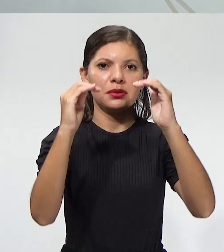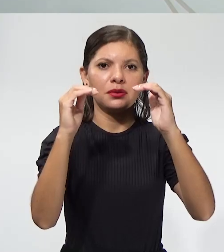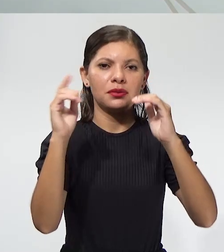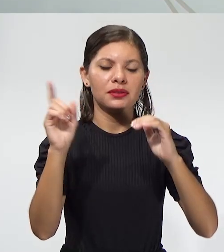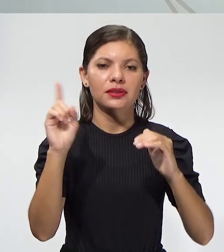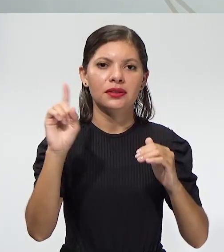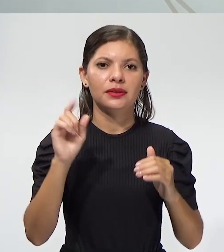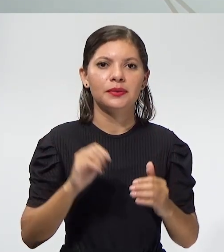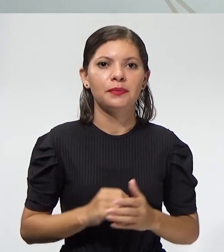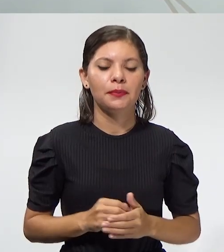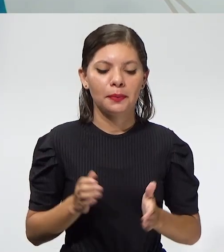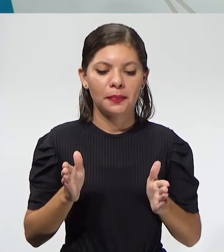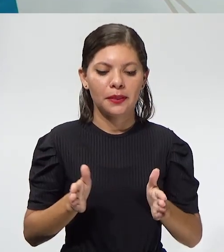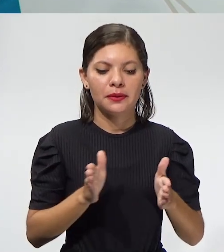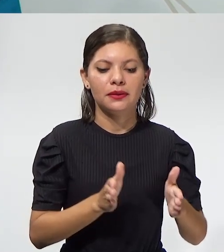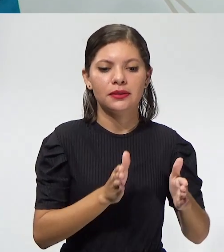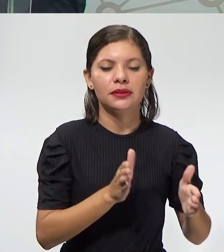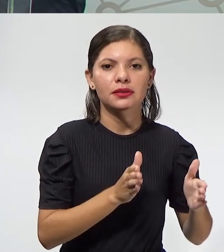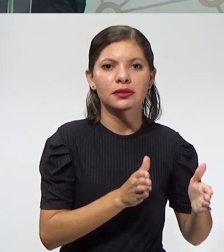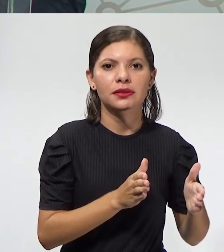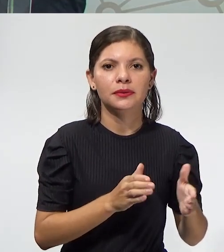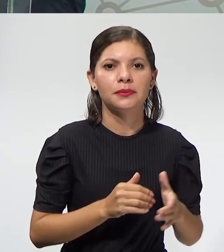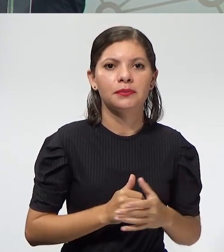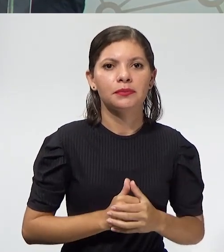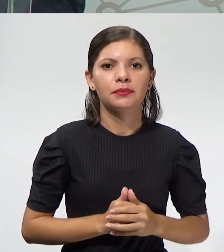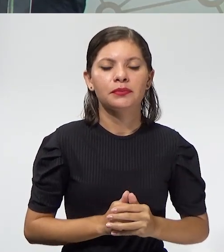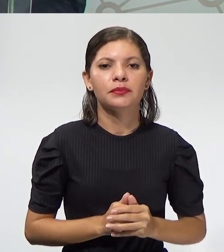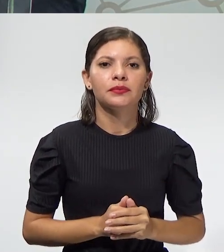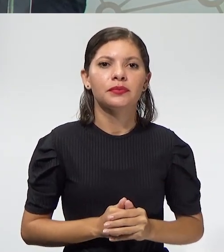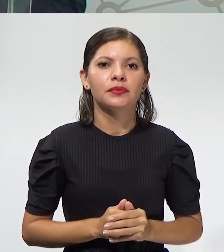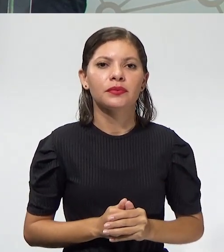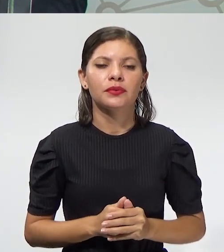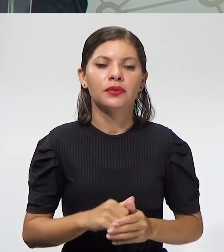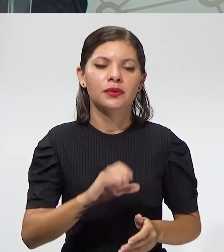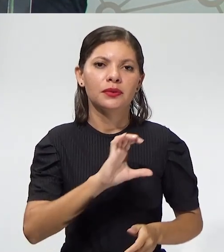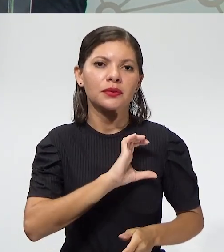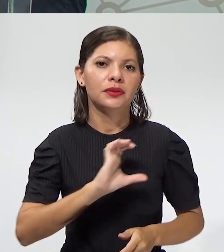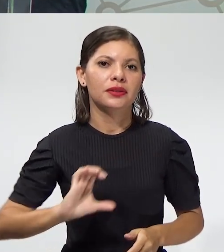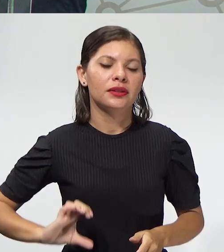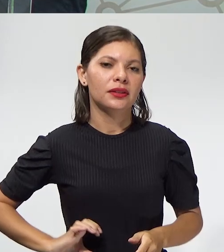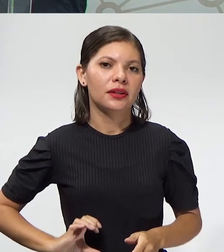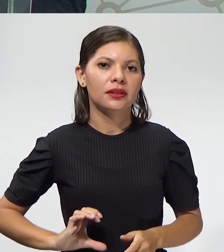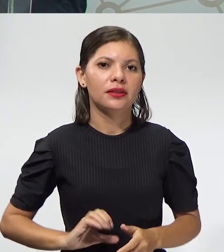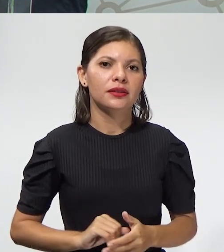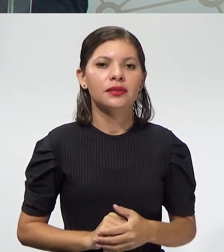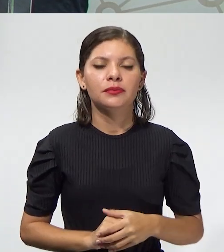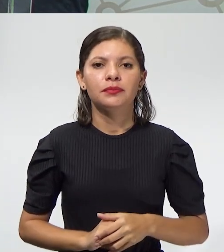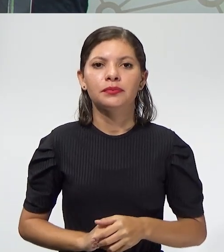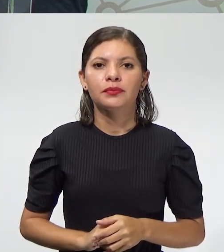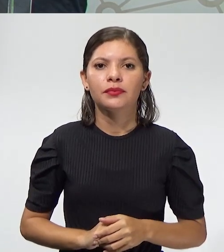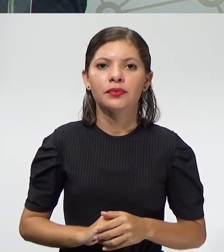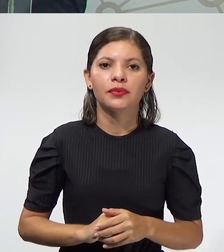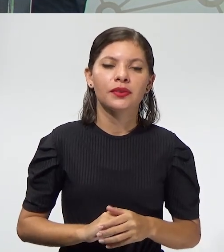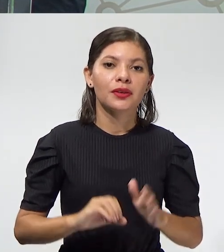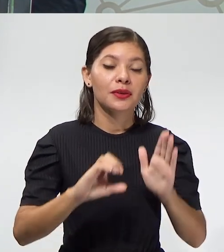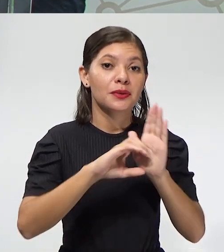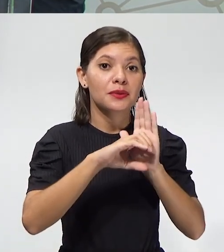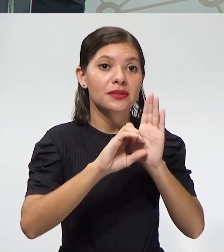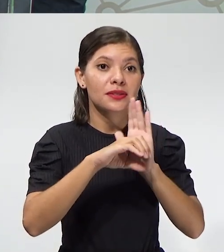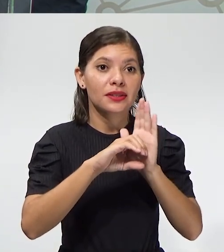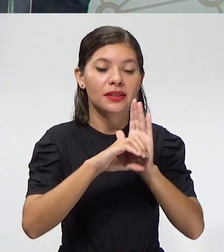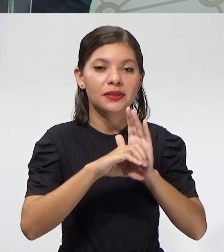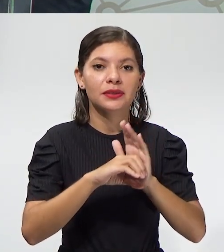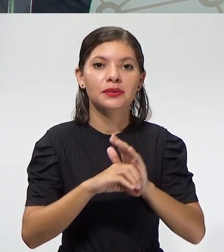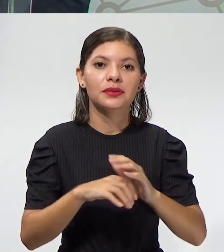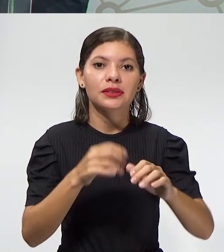aí acima, seja superior, mas só por uma questão de organização, ele está ali para poder coordenar tudo isso. E embaixo